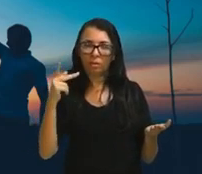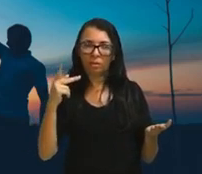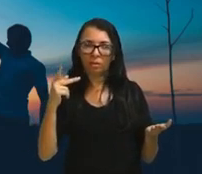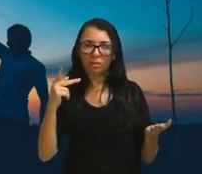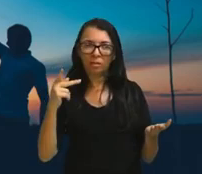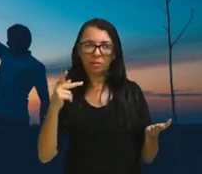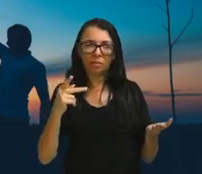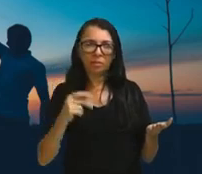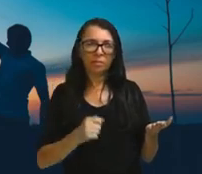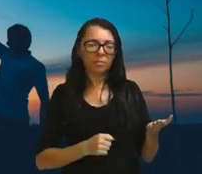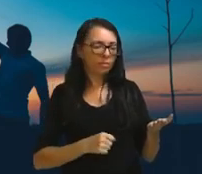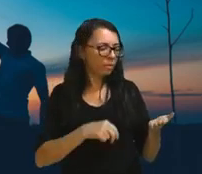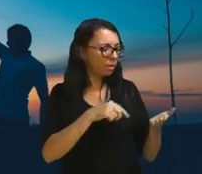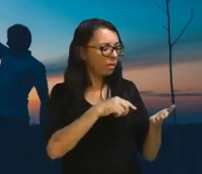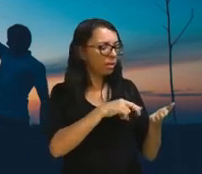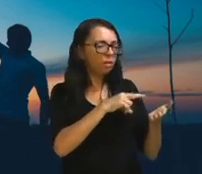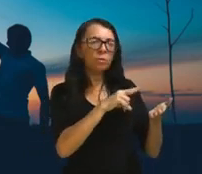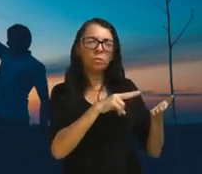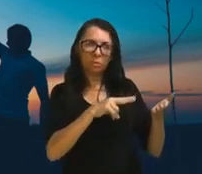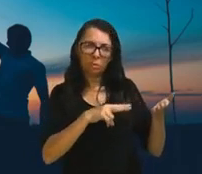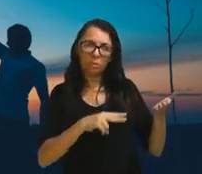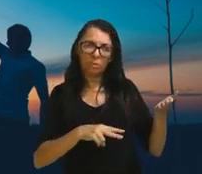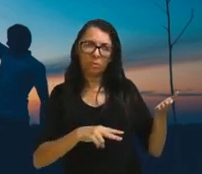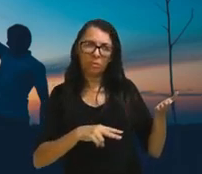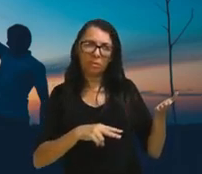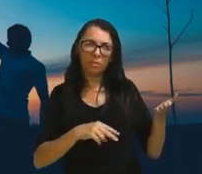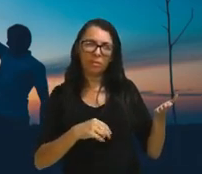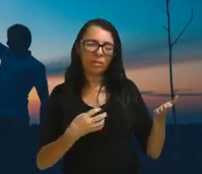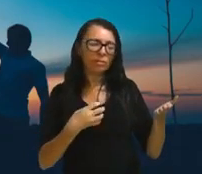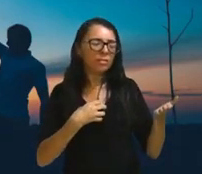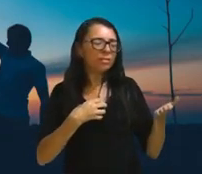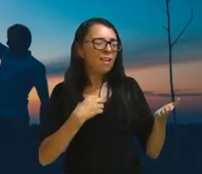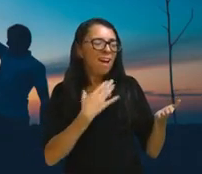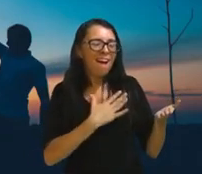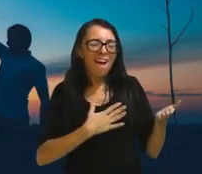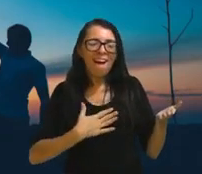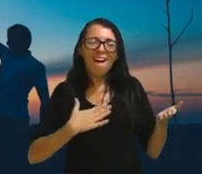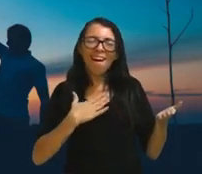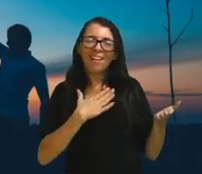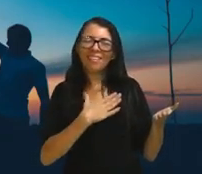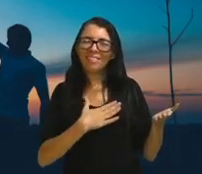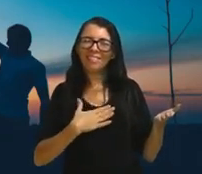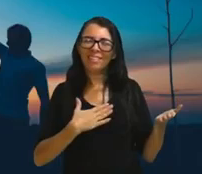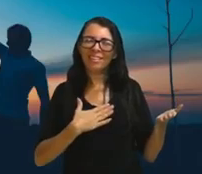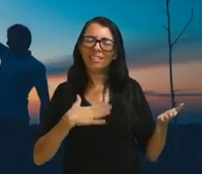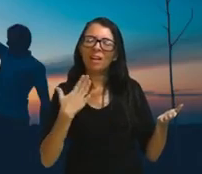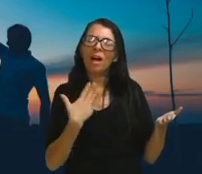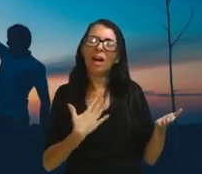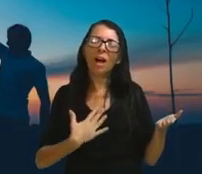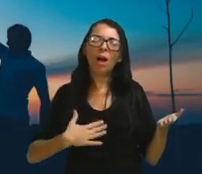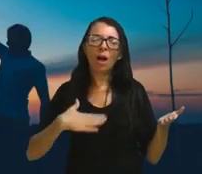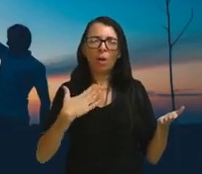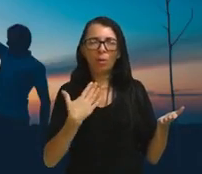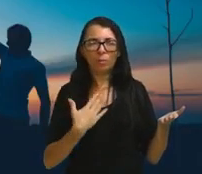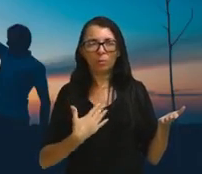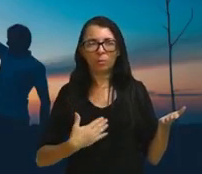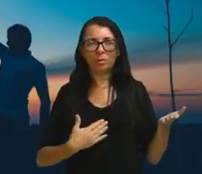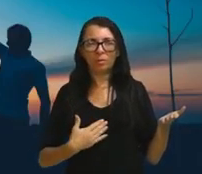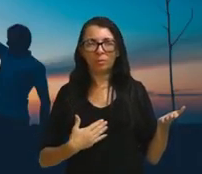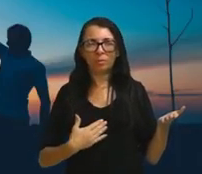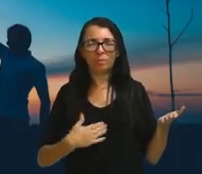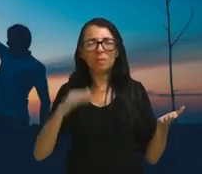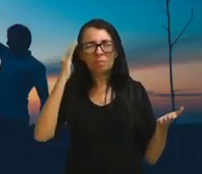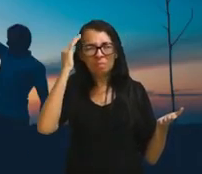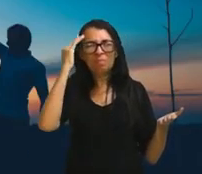meu coração irradia de alegria, justamente porque sei o quanto Deus é